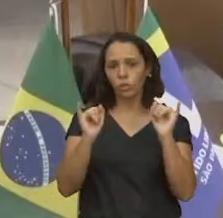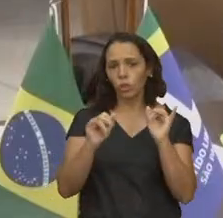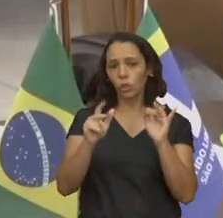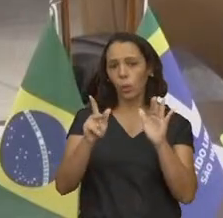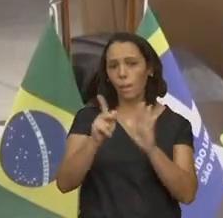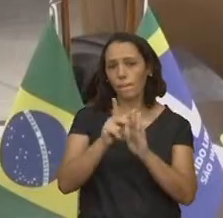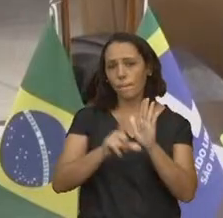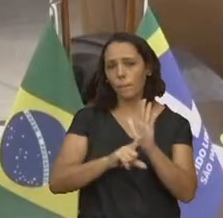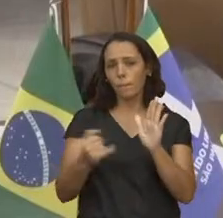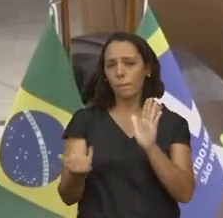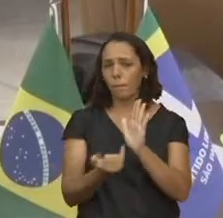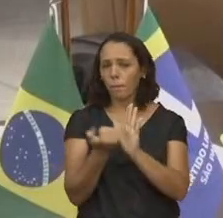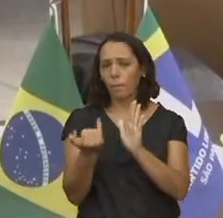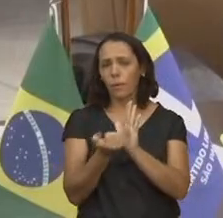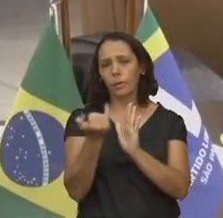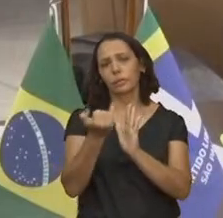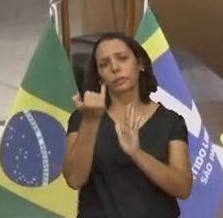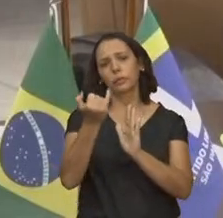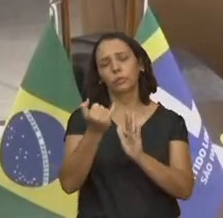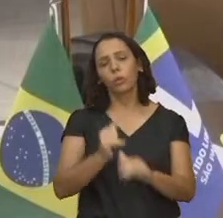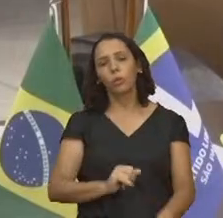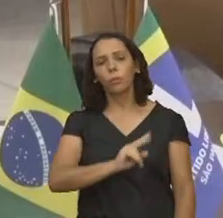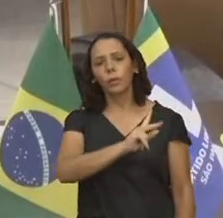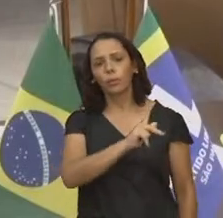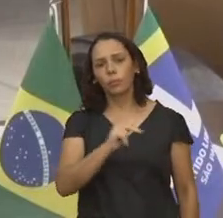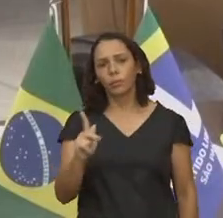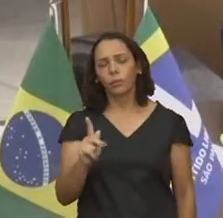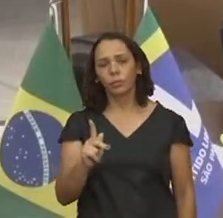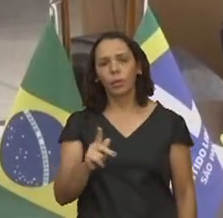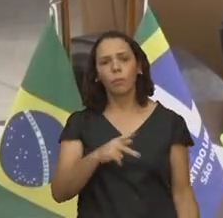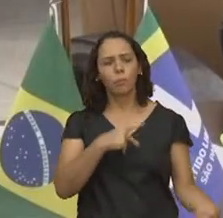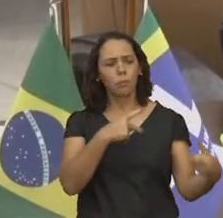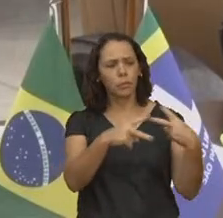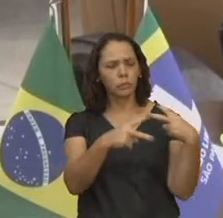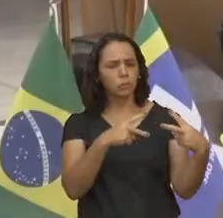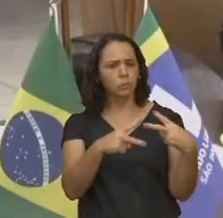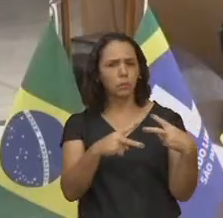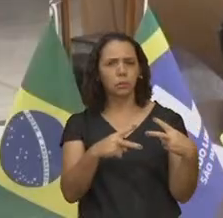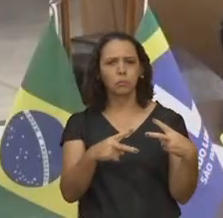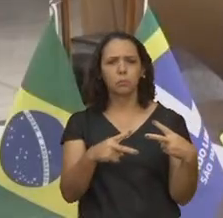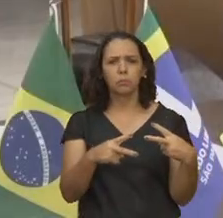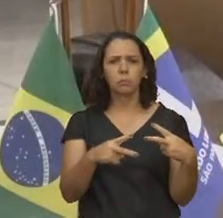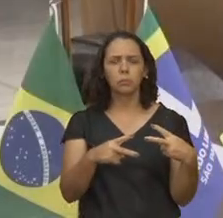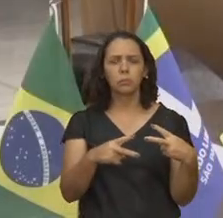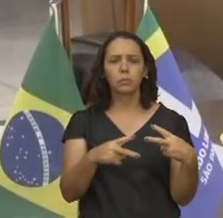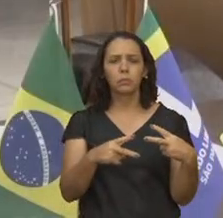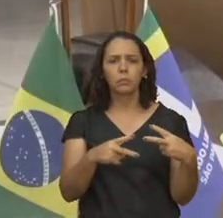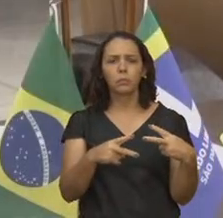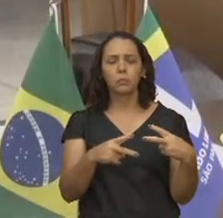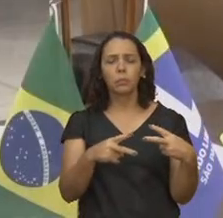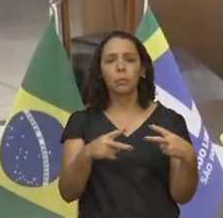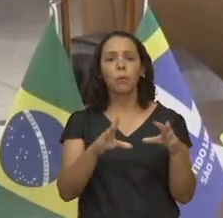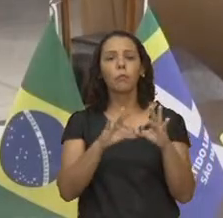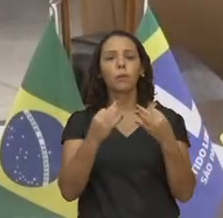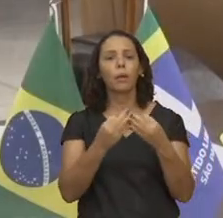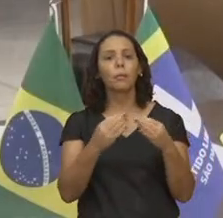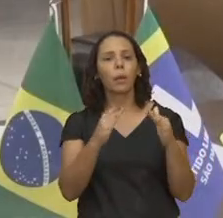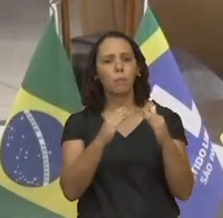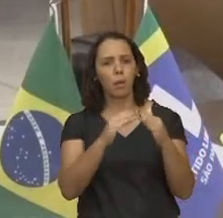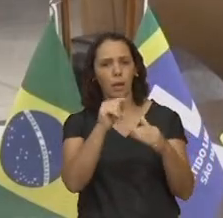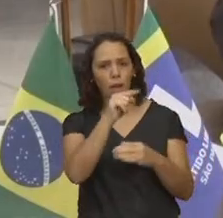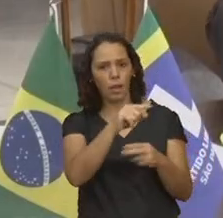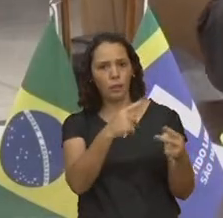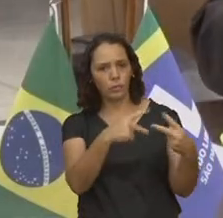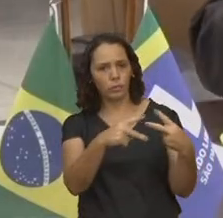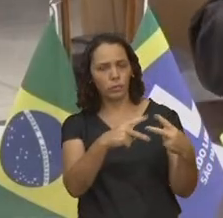é importantíssimo para o Vale Paraíba, tanto faz para São José dos Campos, que os meus familiares moram tudo em São José dos Campos, a minha